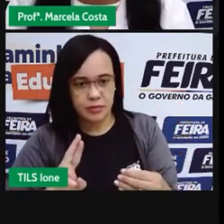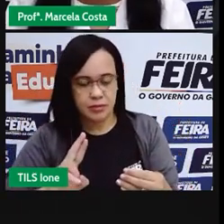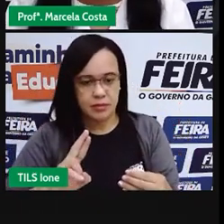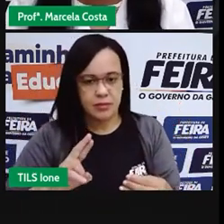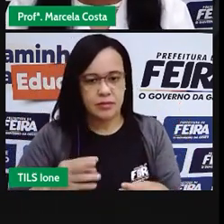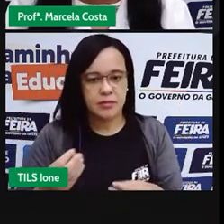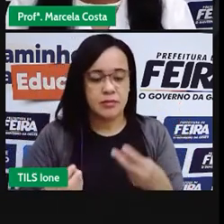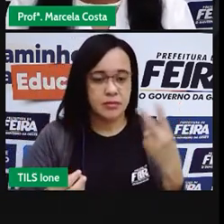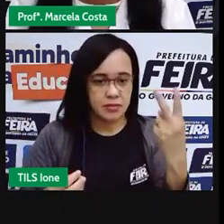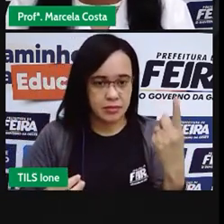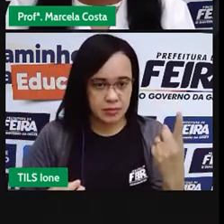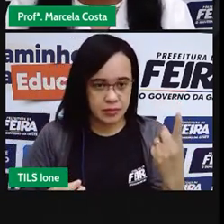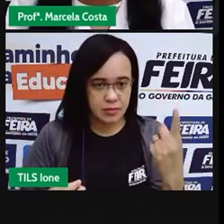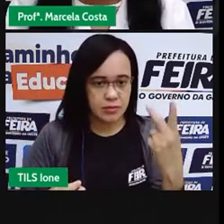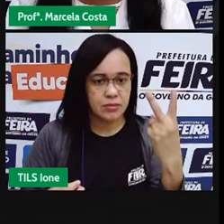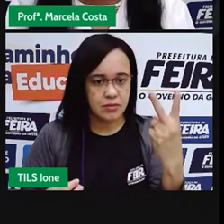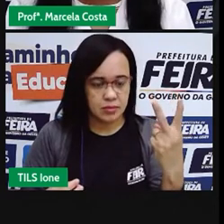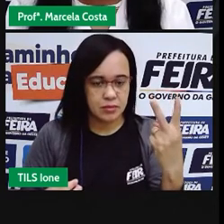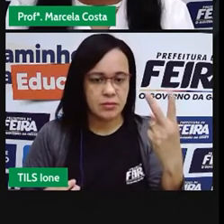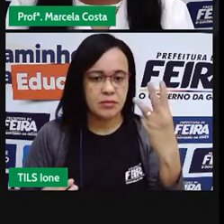R$8.